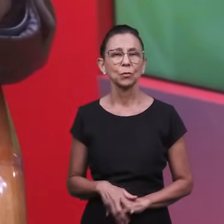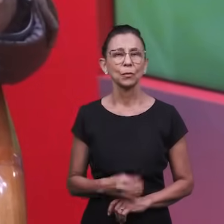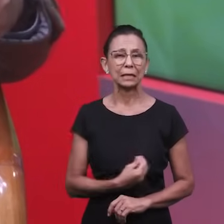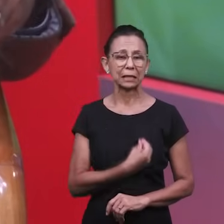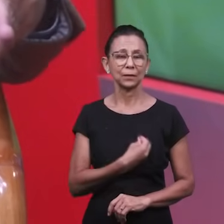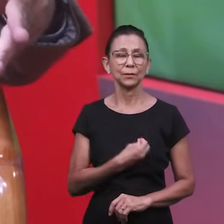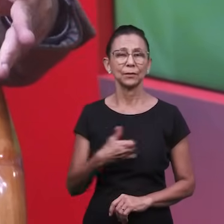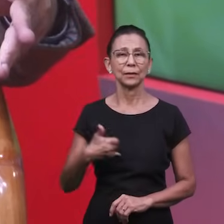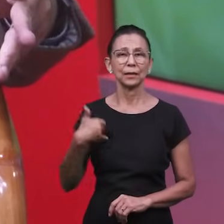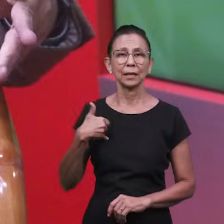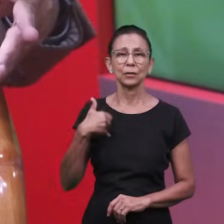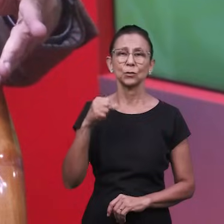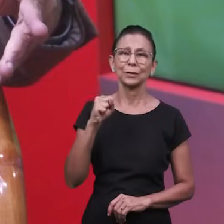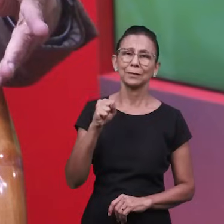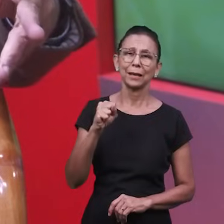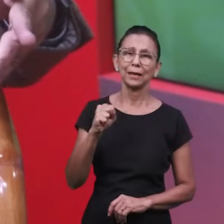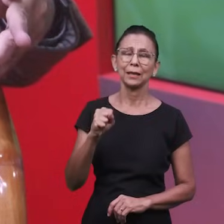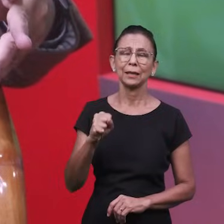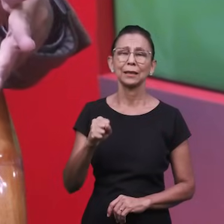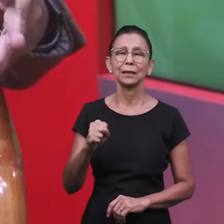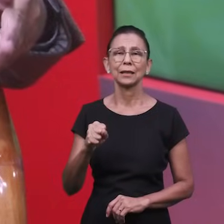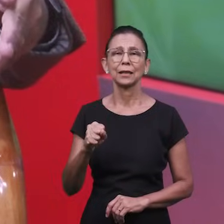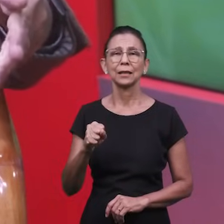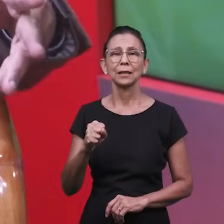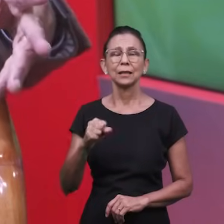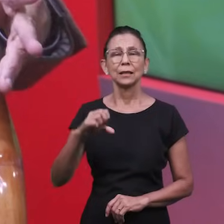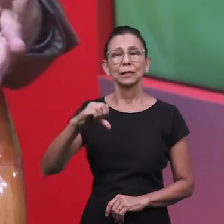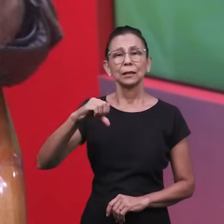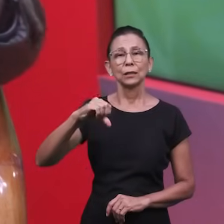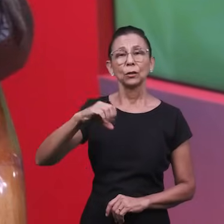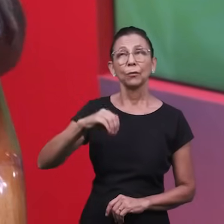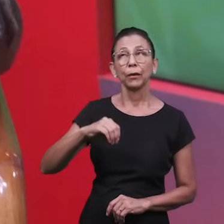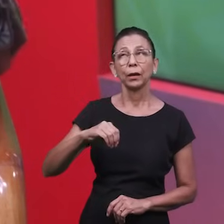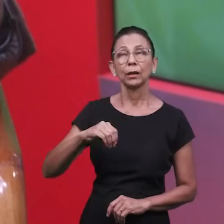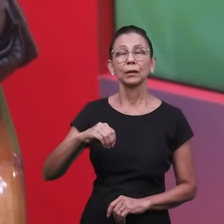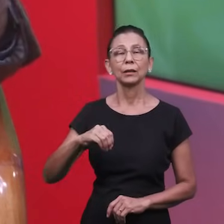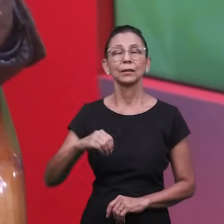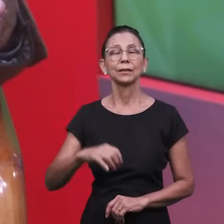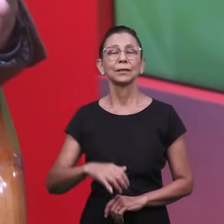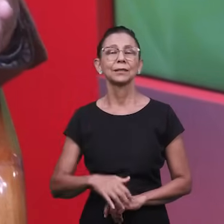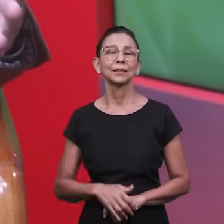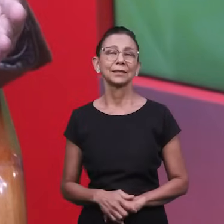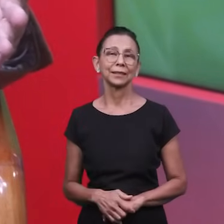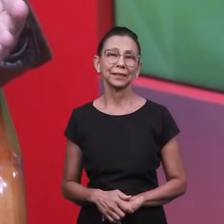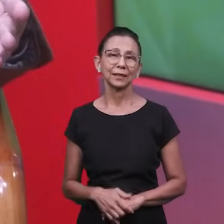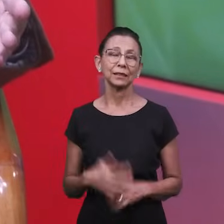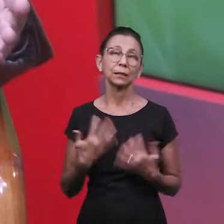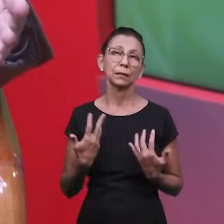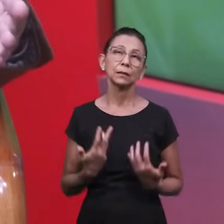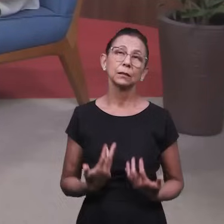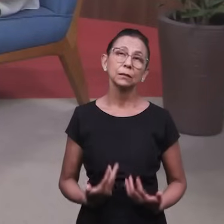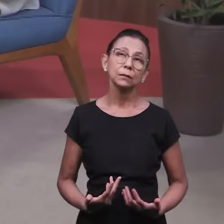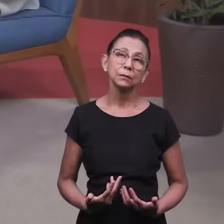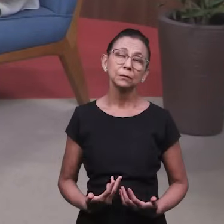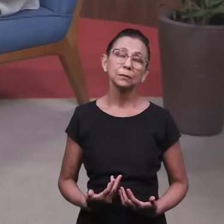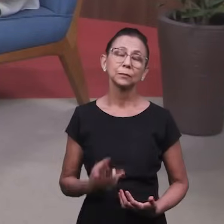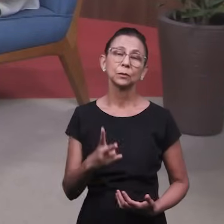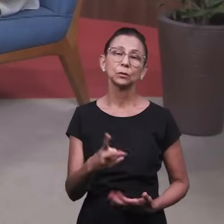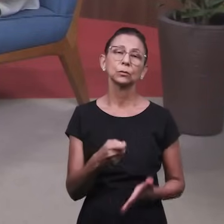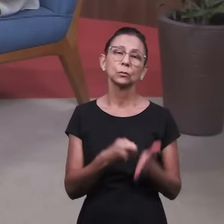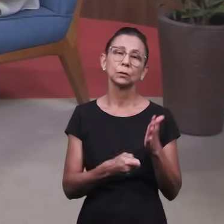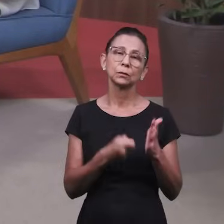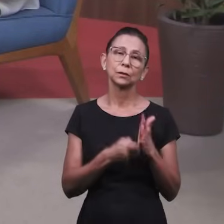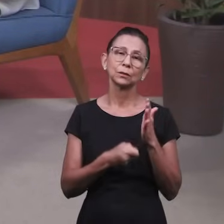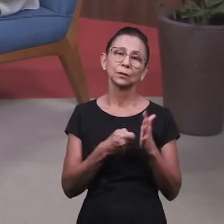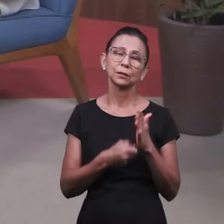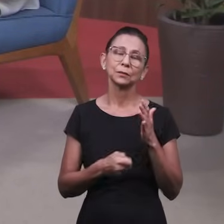80, 90 anos, que o que passa disso é enfado e canseira. Comparado com vida eterna, É verdade. não é?